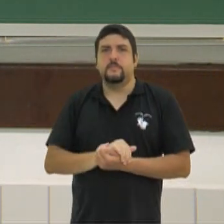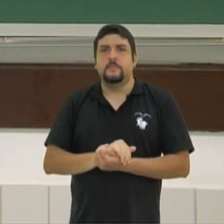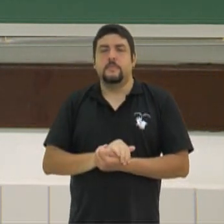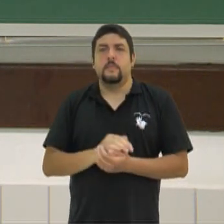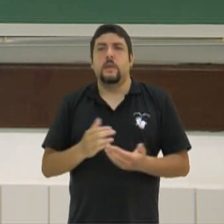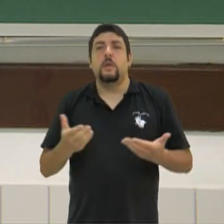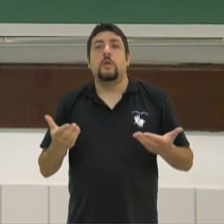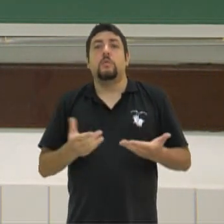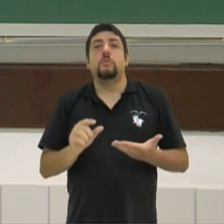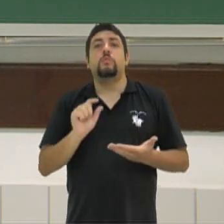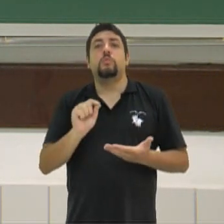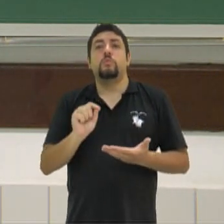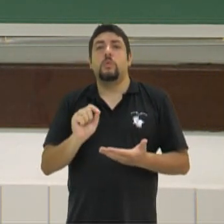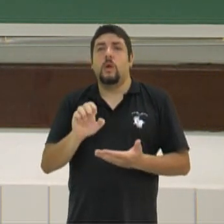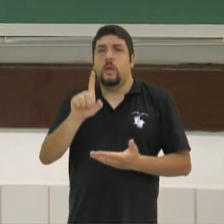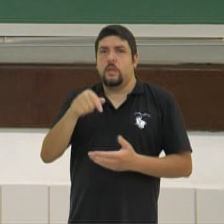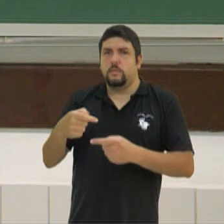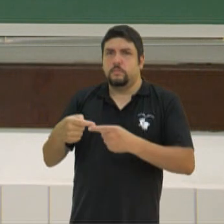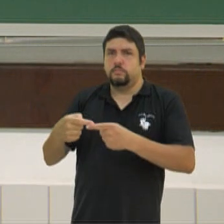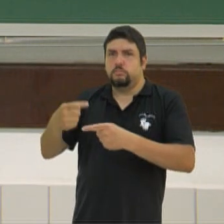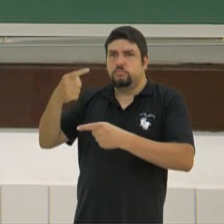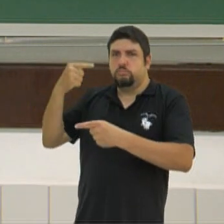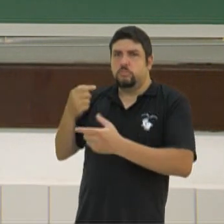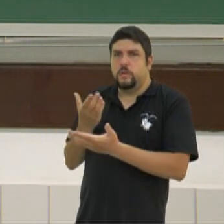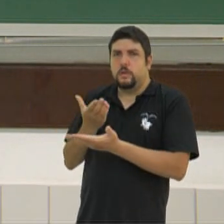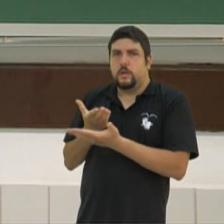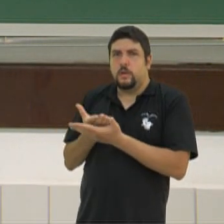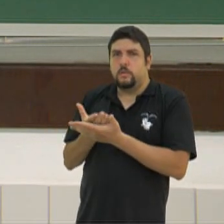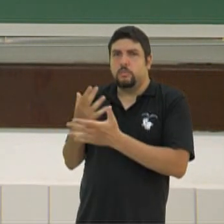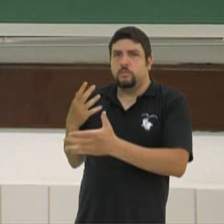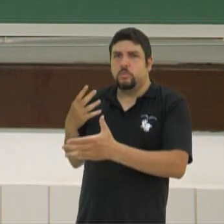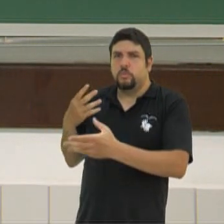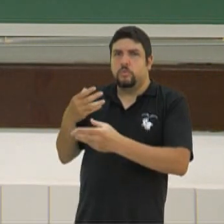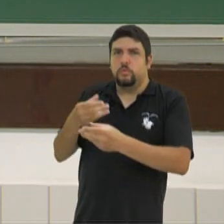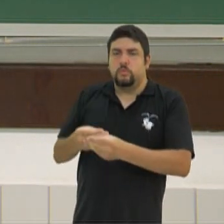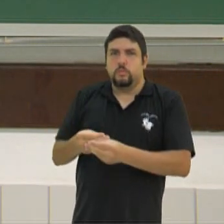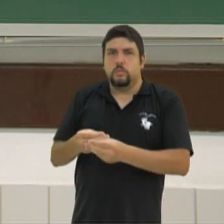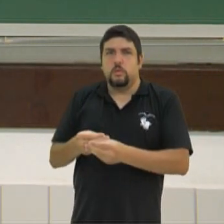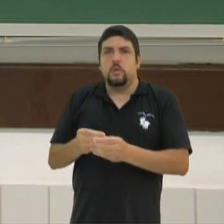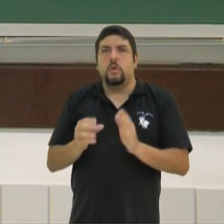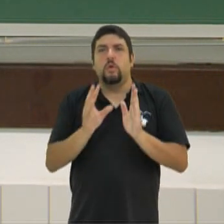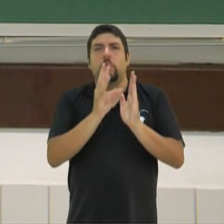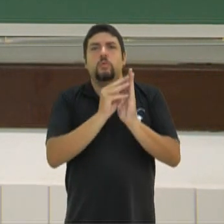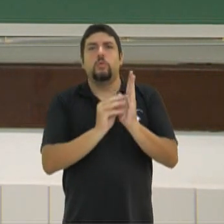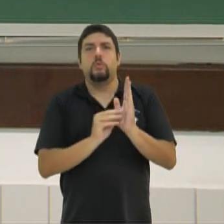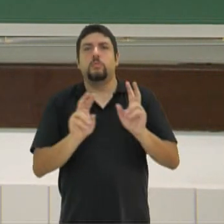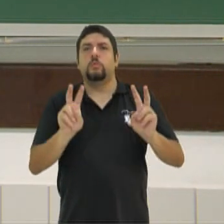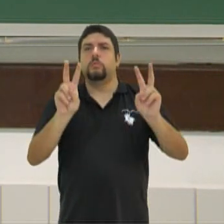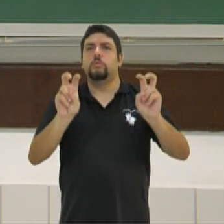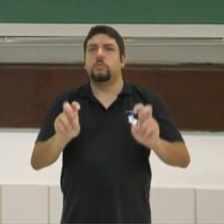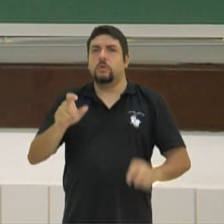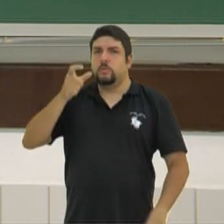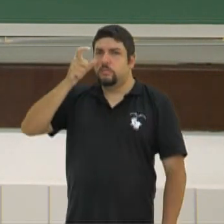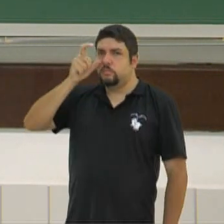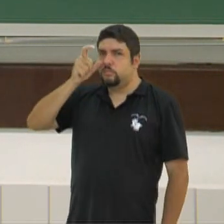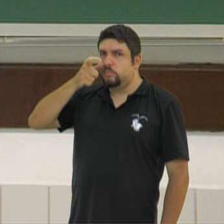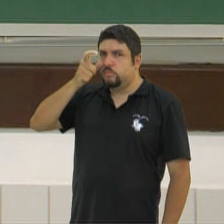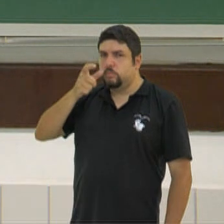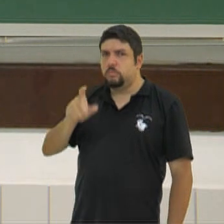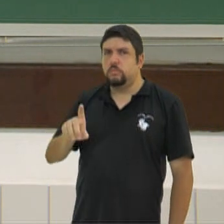vamos retomar algumas aulas passadas com o conteúdo sobre René Descartes. Descartes, esse